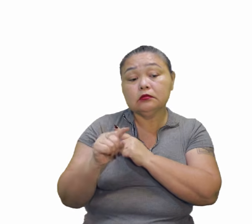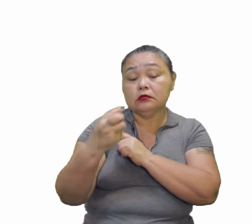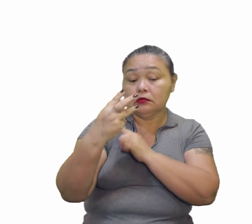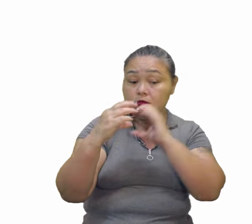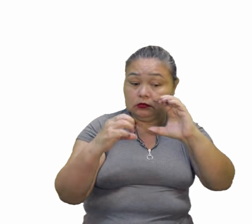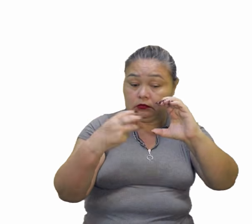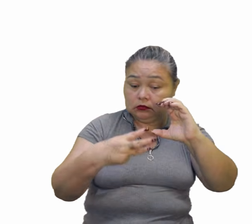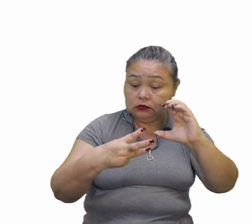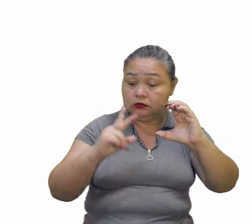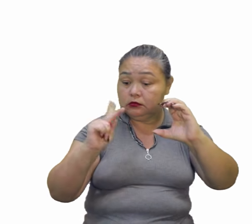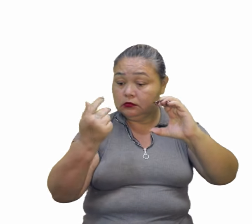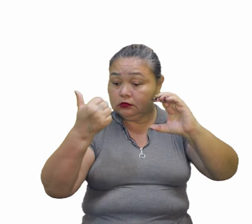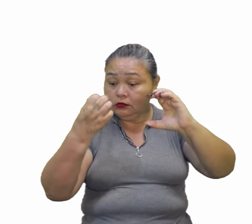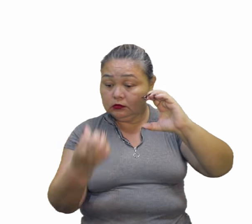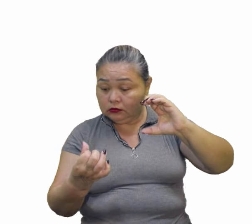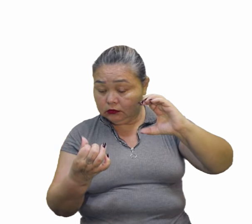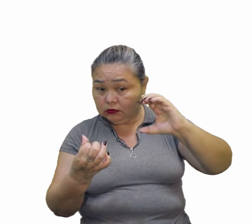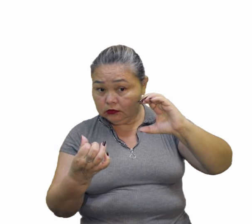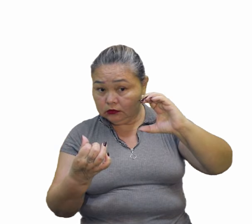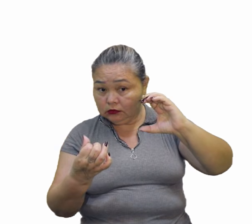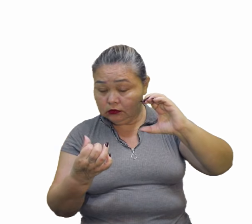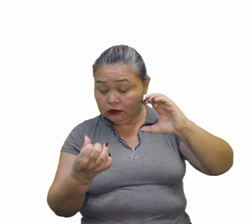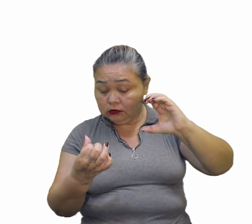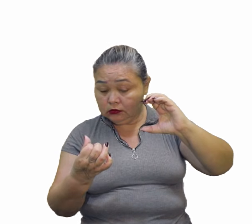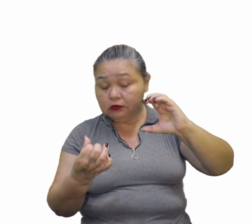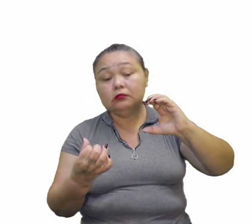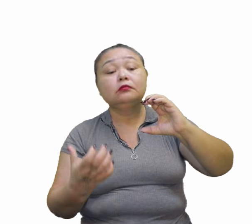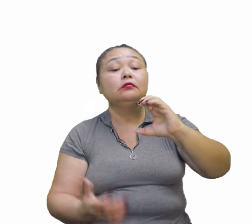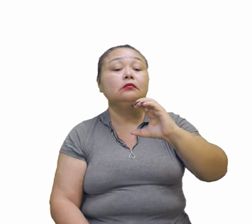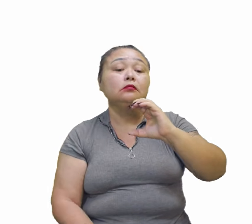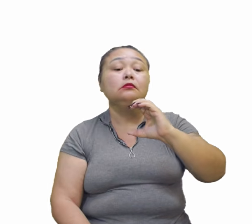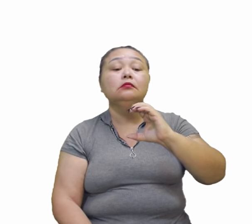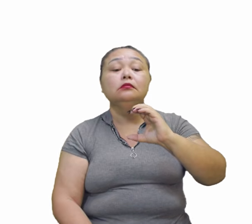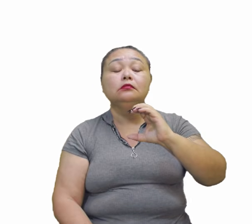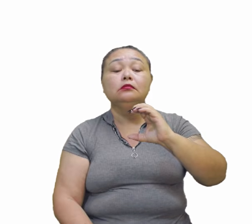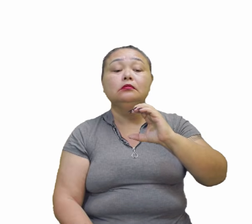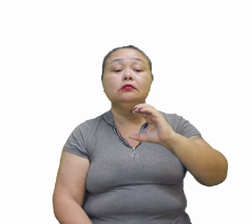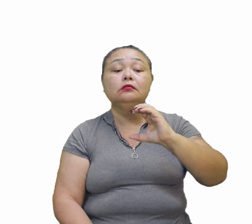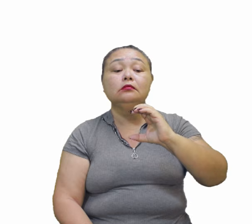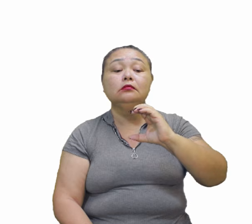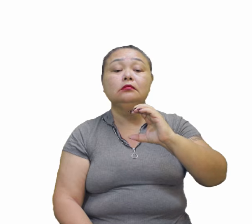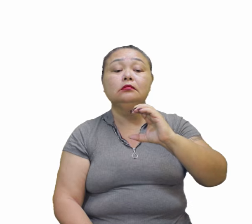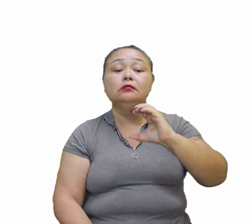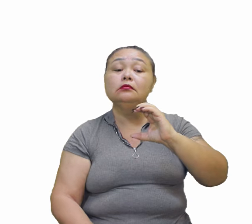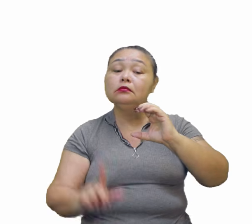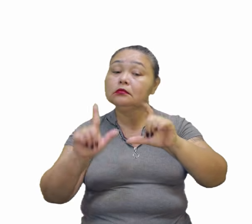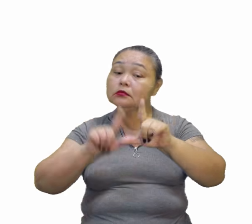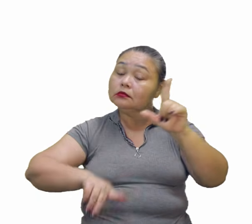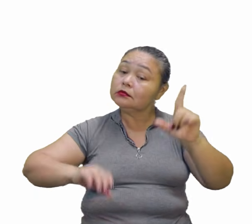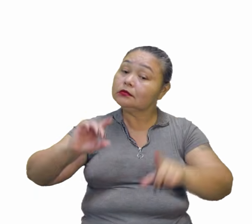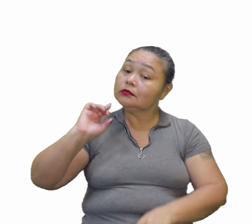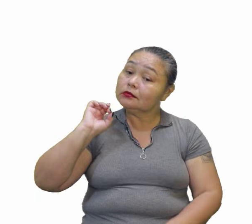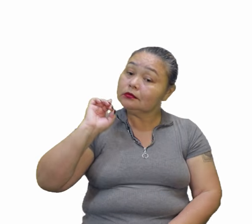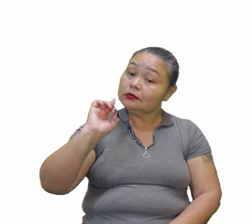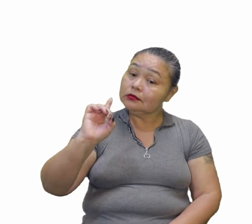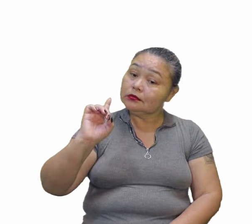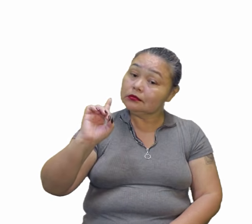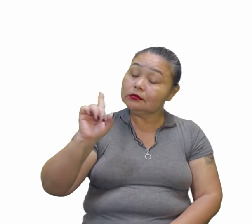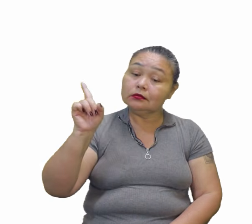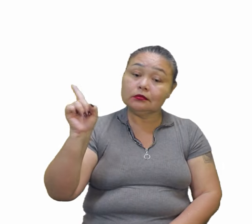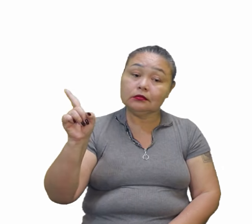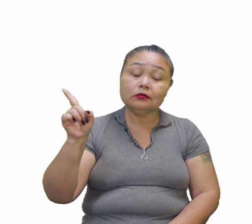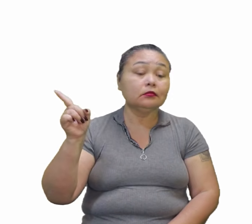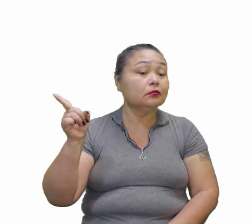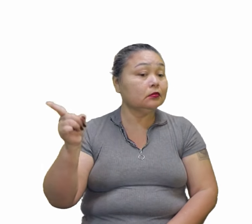como? C3H, 2 vezes 3, C, que é a letra D.